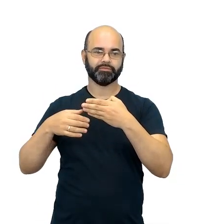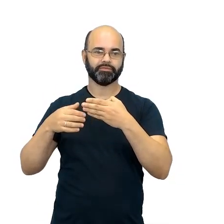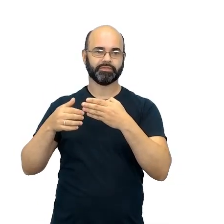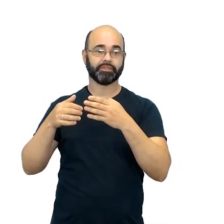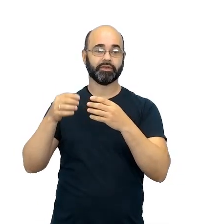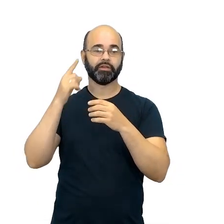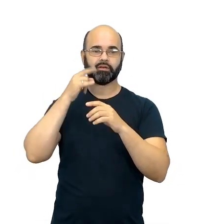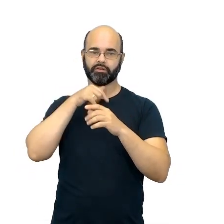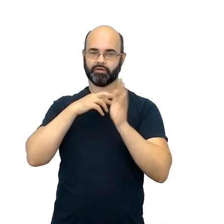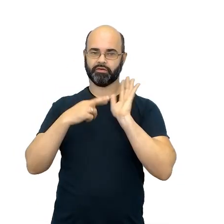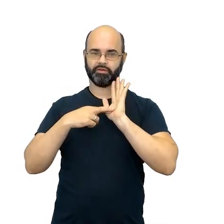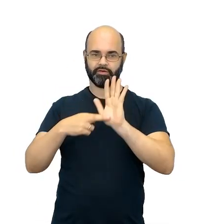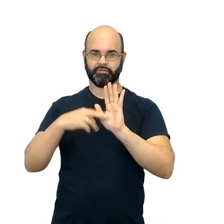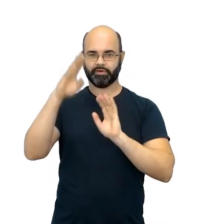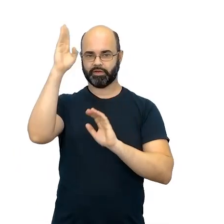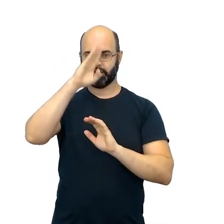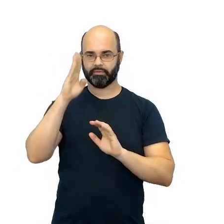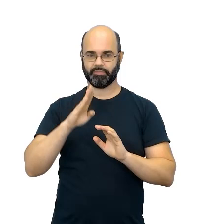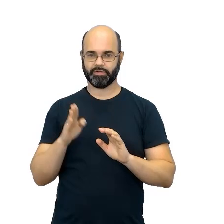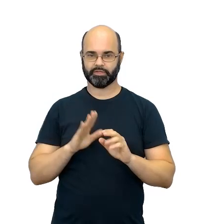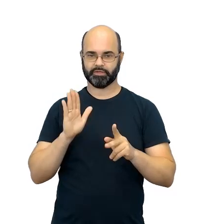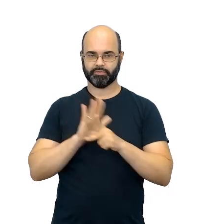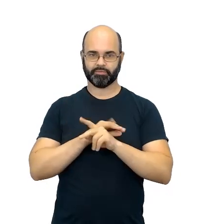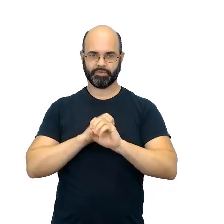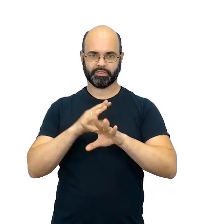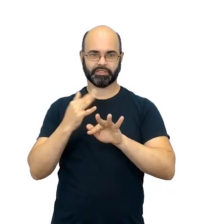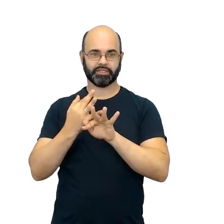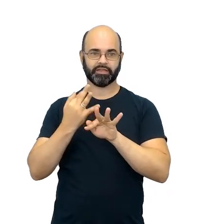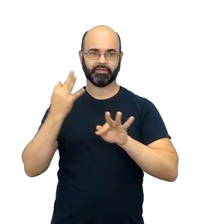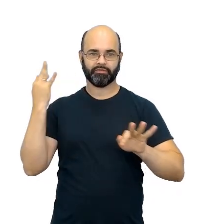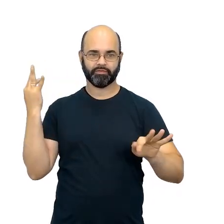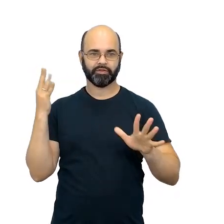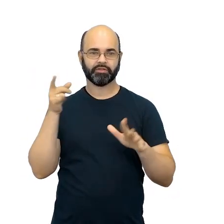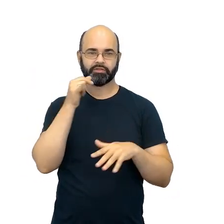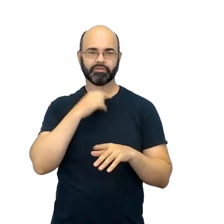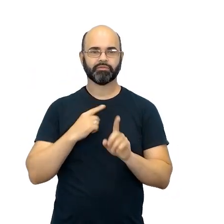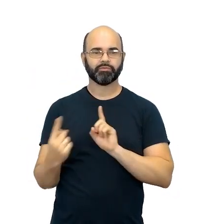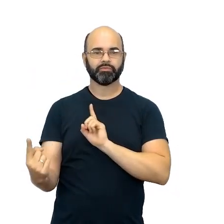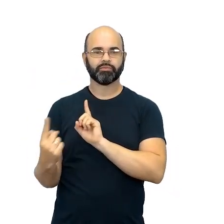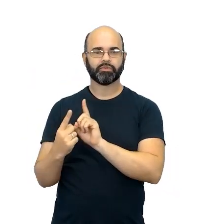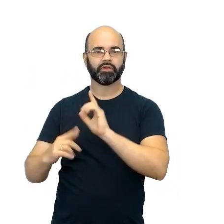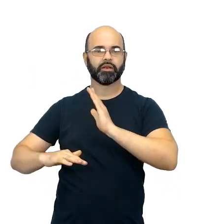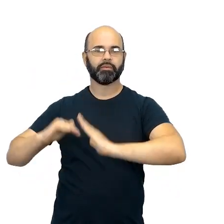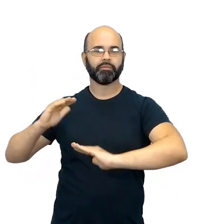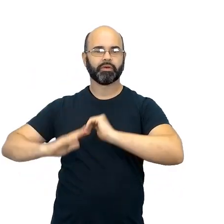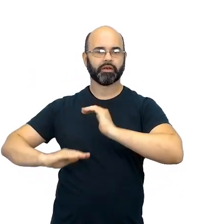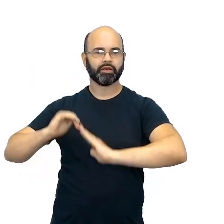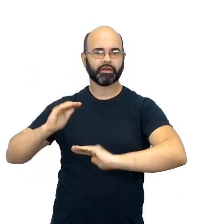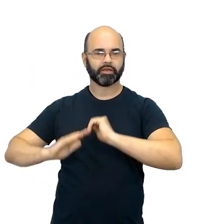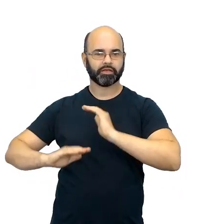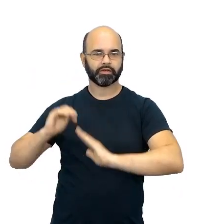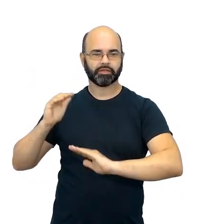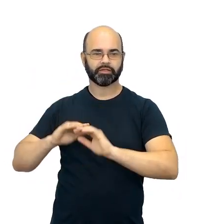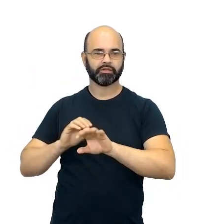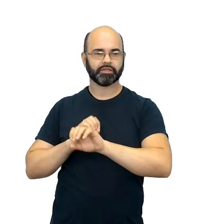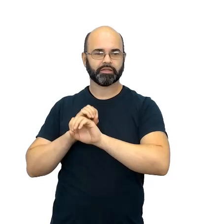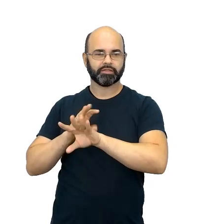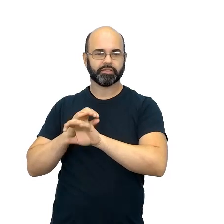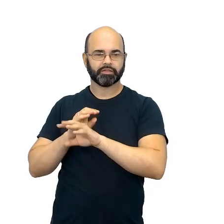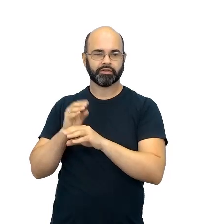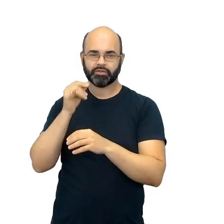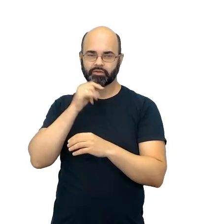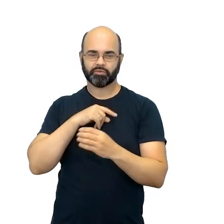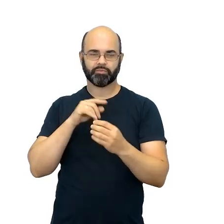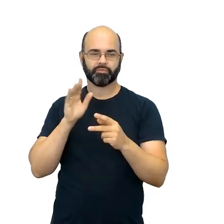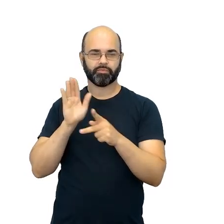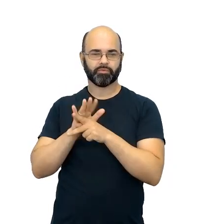né, eu busquei artigos ali, né, que tem a ver com a nossa prática, né. Então, esse artigo da revista de ensino de